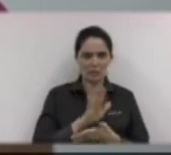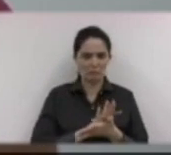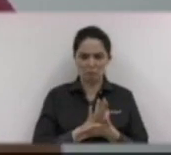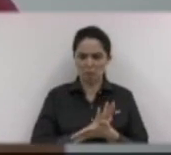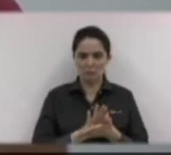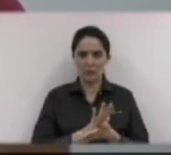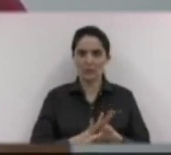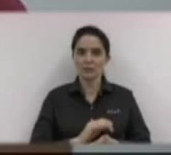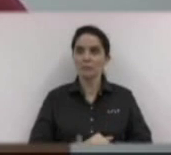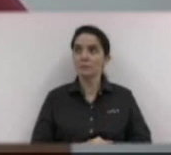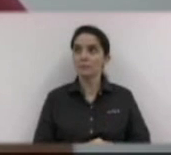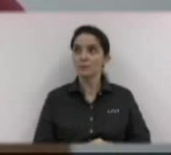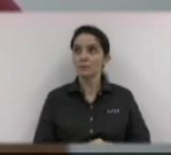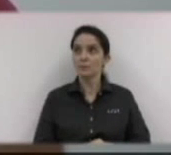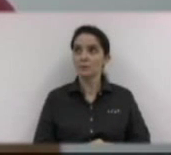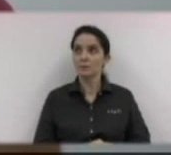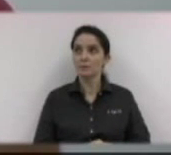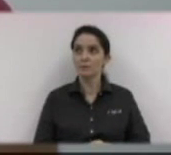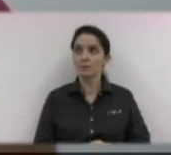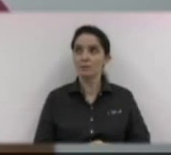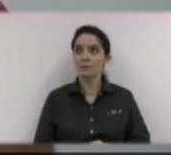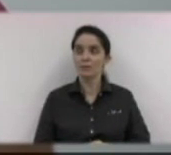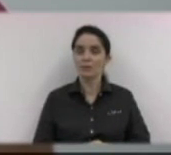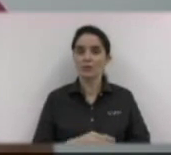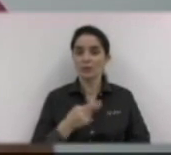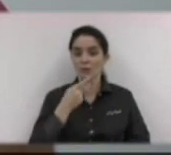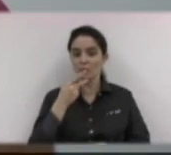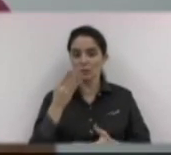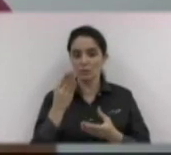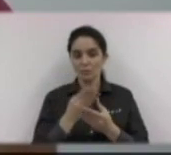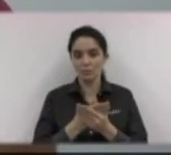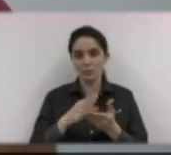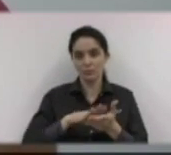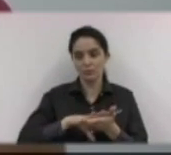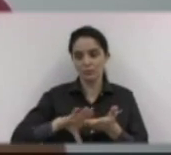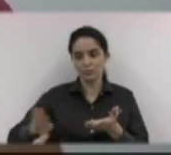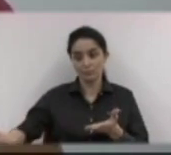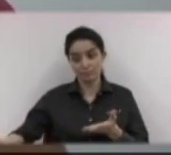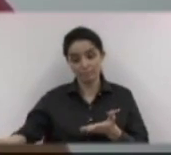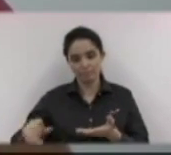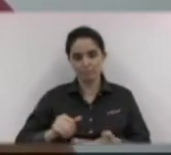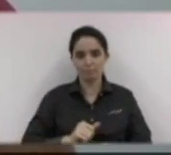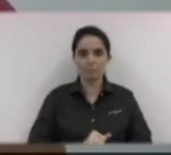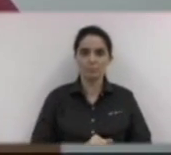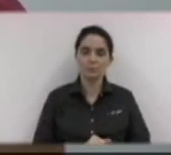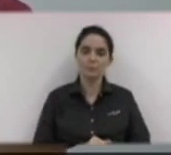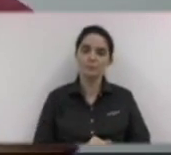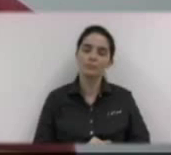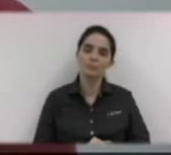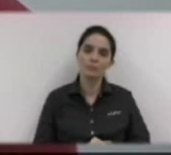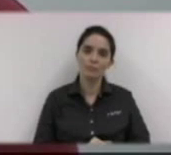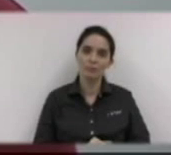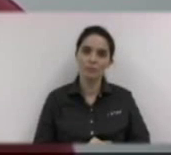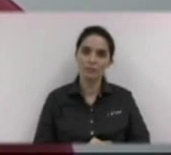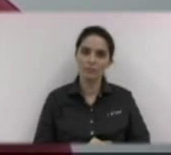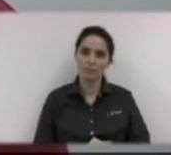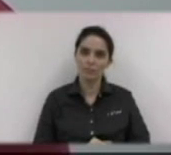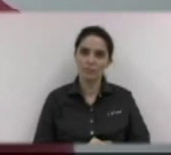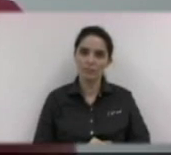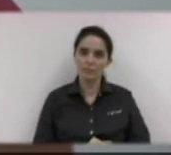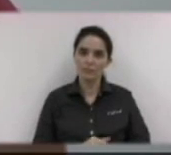frise-se, e definiu pelo arquivamento da denúncia, restando a este vereador